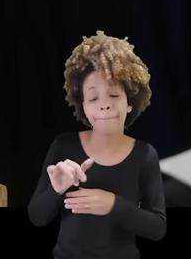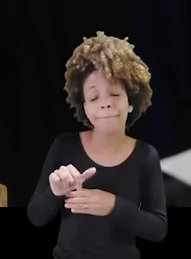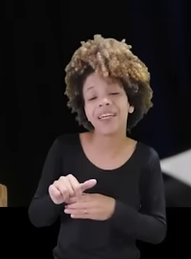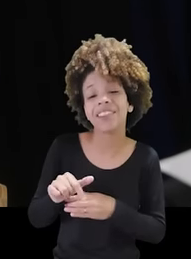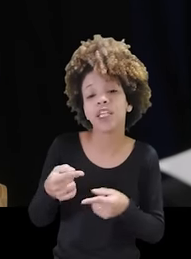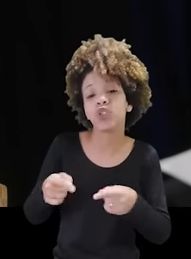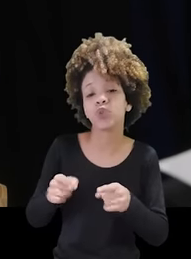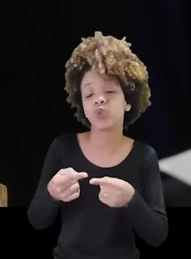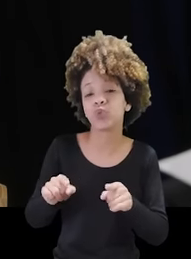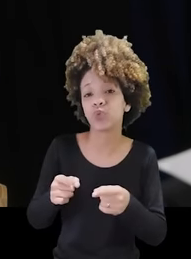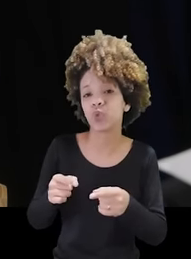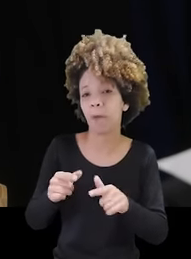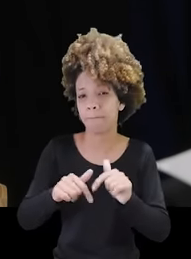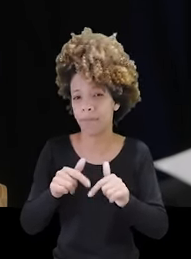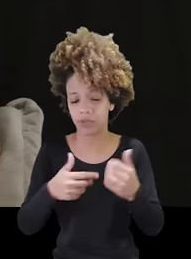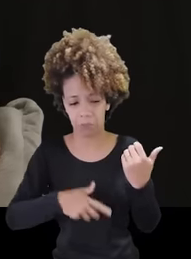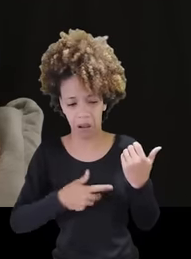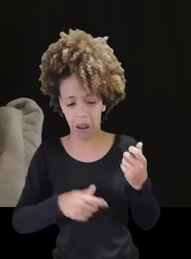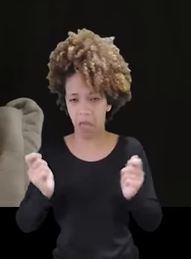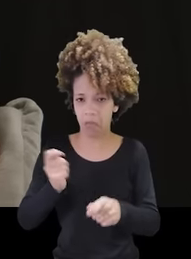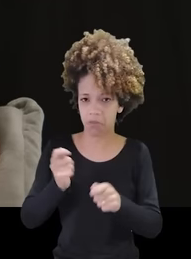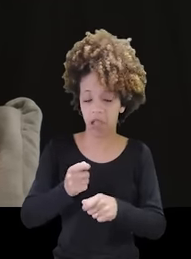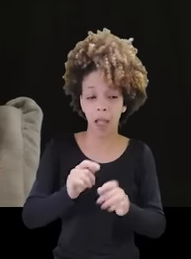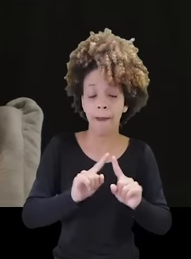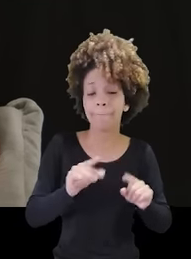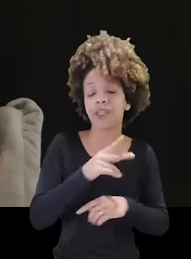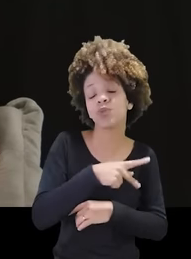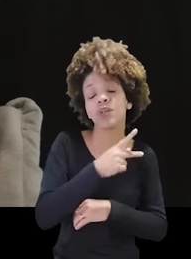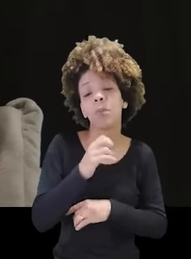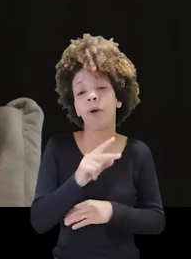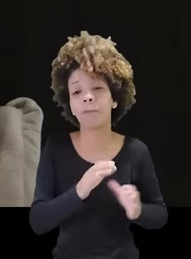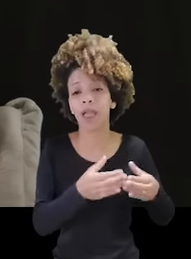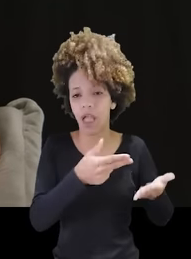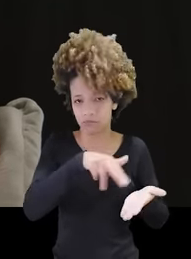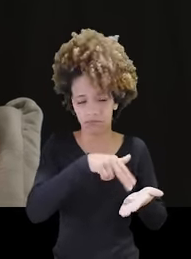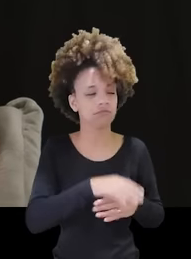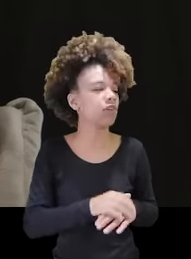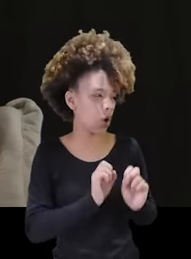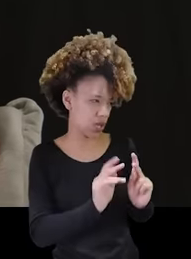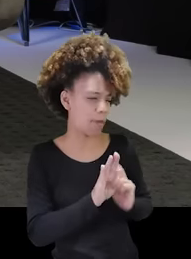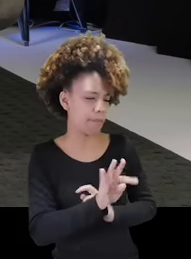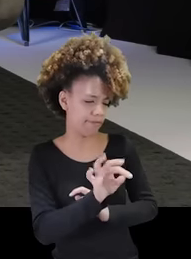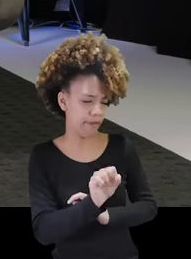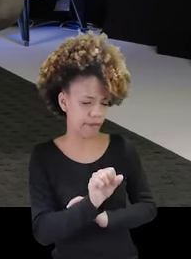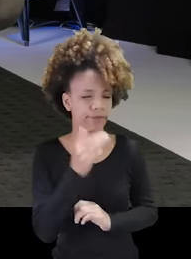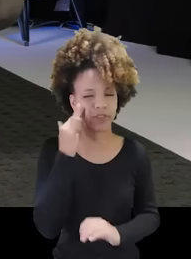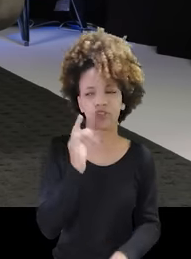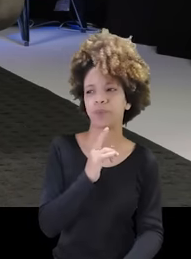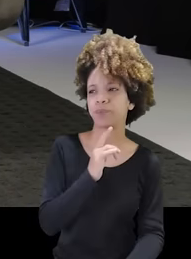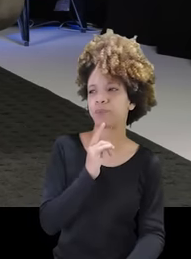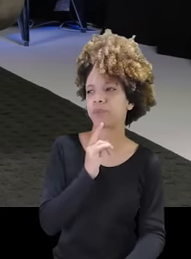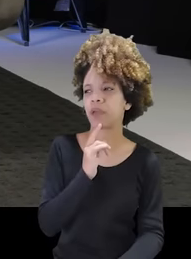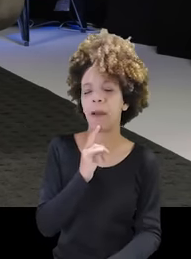musical e grupo é quando dançam muito demais eu quero ir para o outro assunto agora já entendi o BTS já entendi